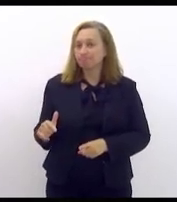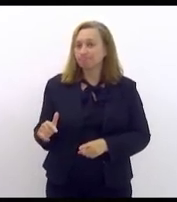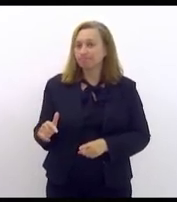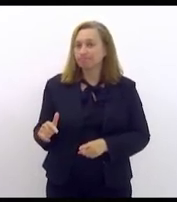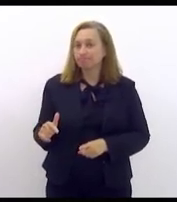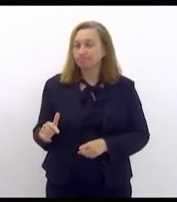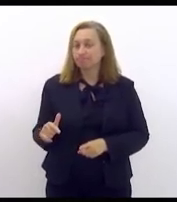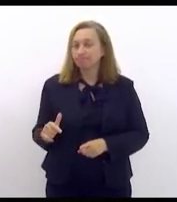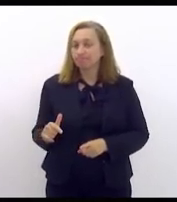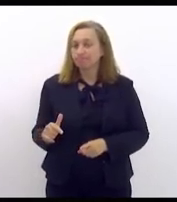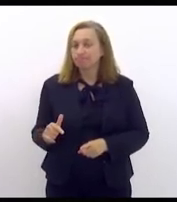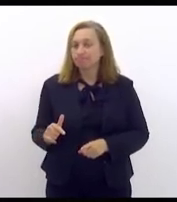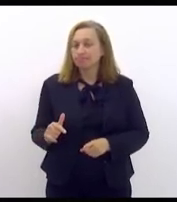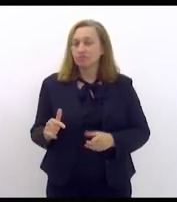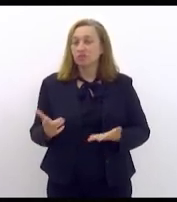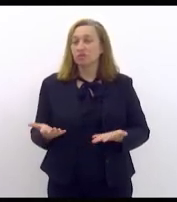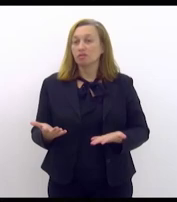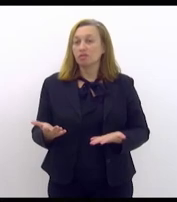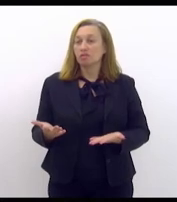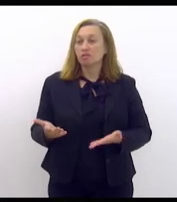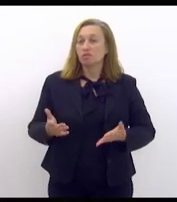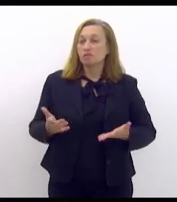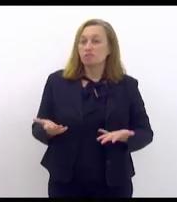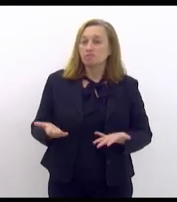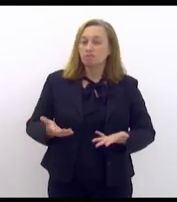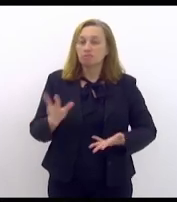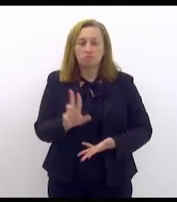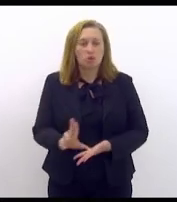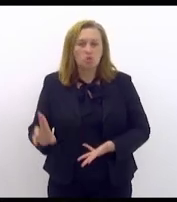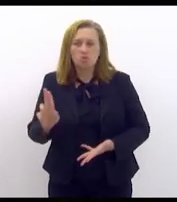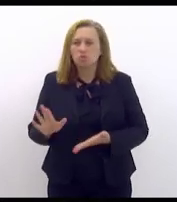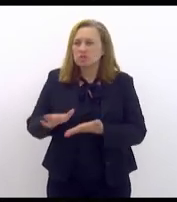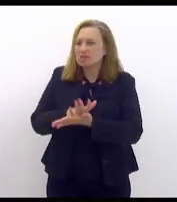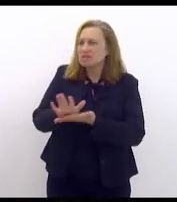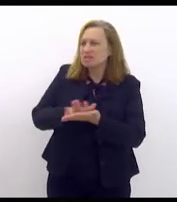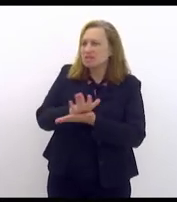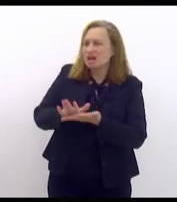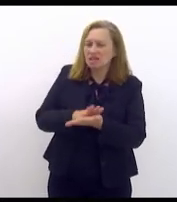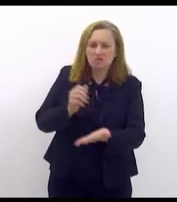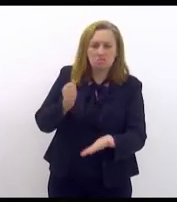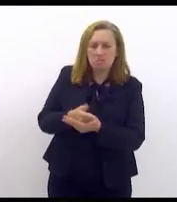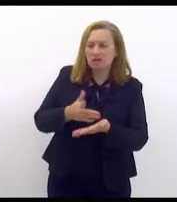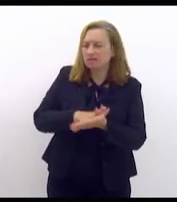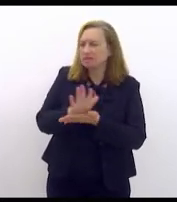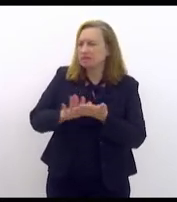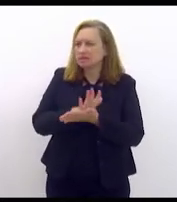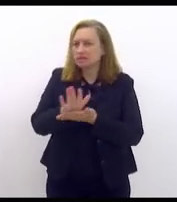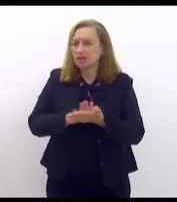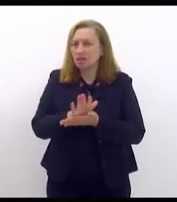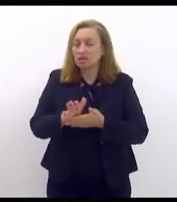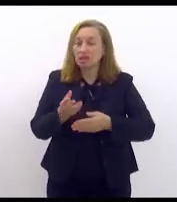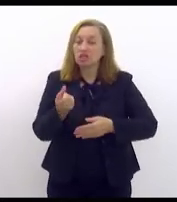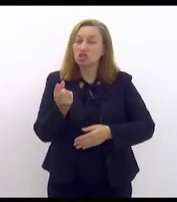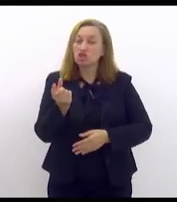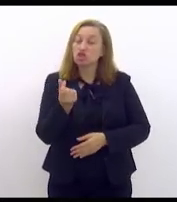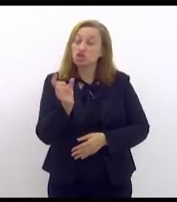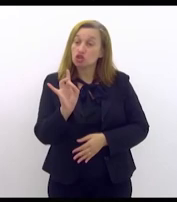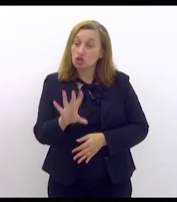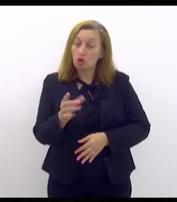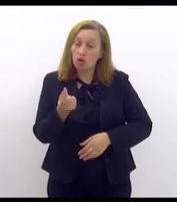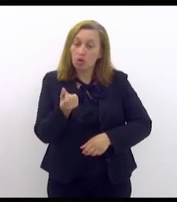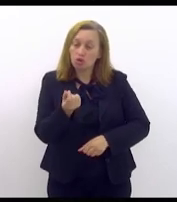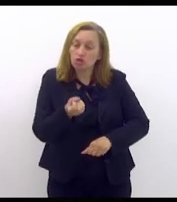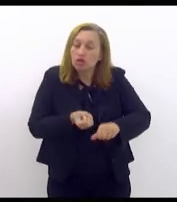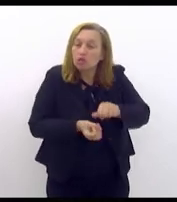execução orçamentária, não se empenha, não se liquida e não se paga nada. Em 2022, o